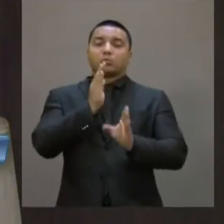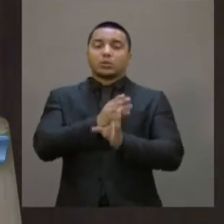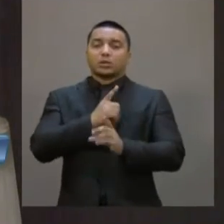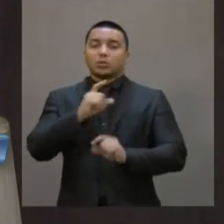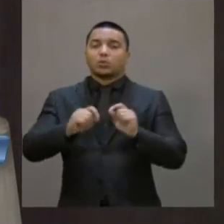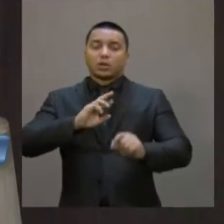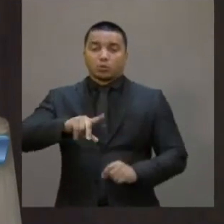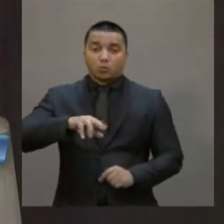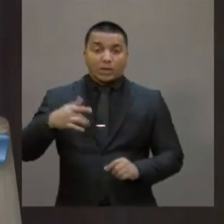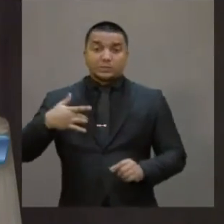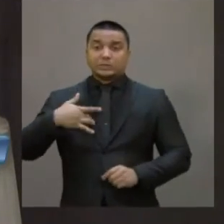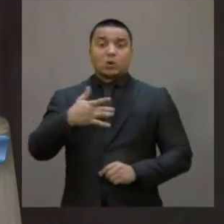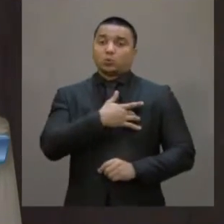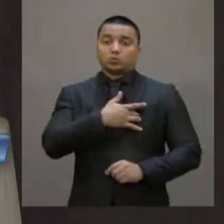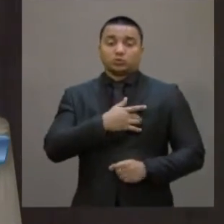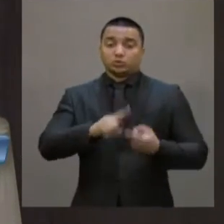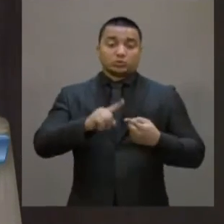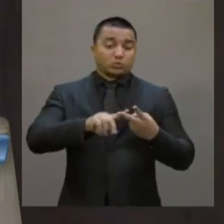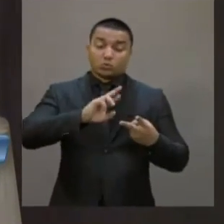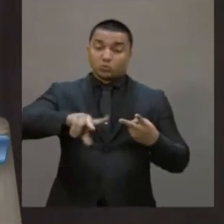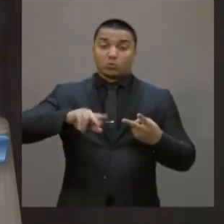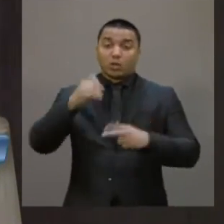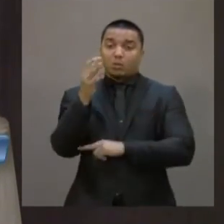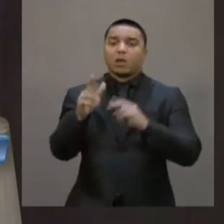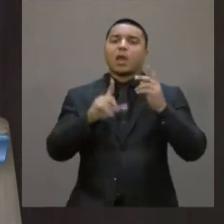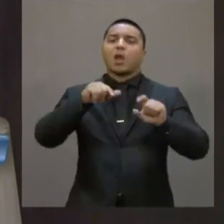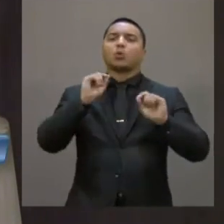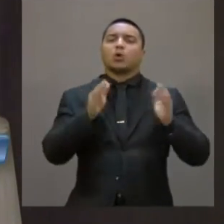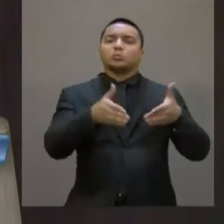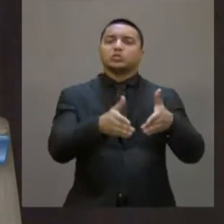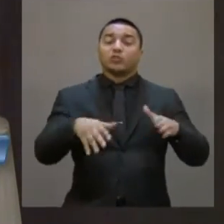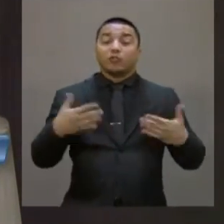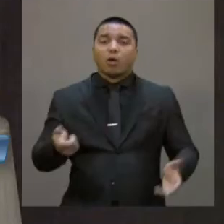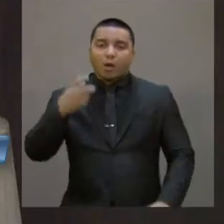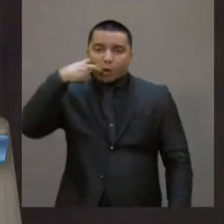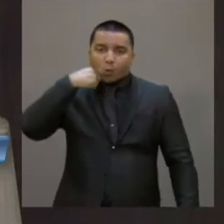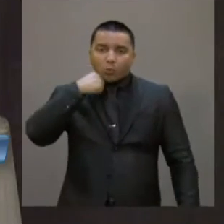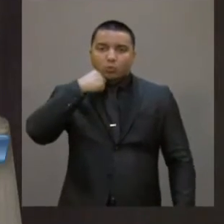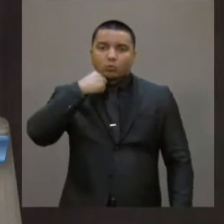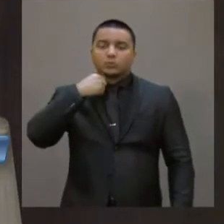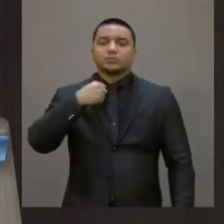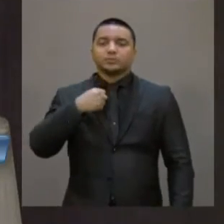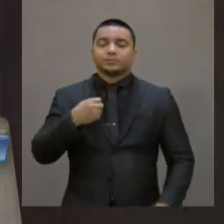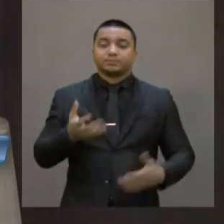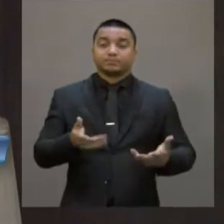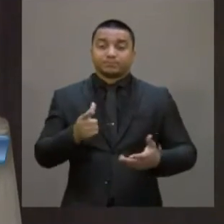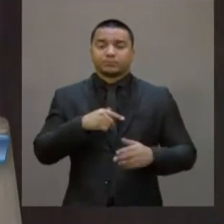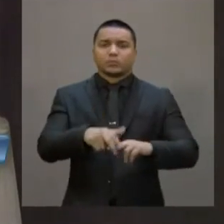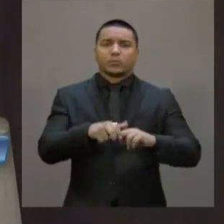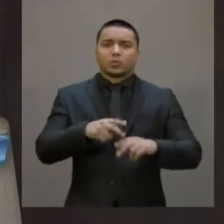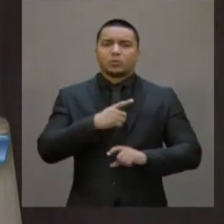agronegócio não é com a saúde pública, não é com o meio ambiente, é com o seu lucro. É com o seu lucro. Por isso, se aposta